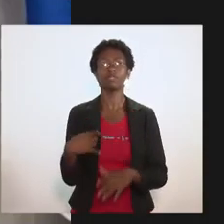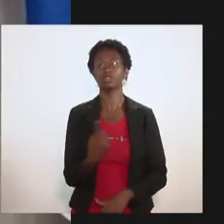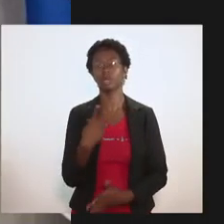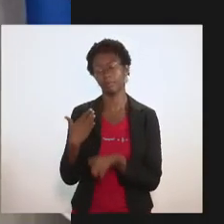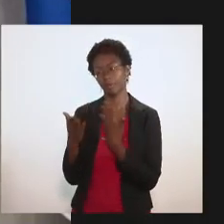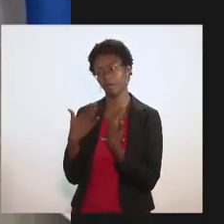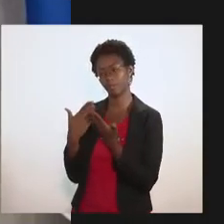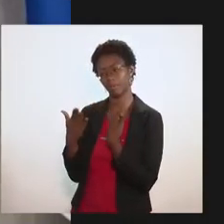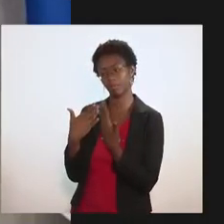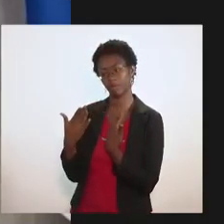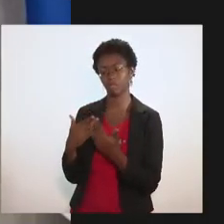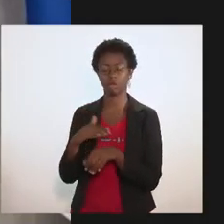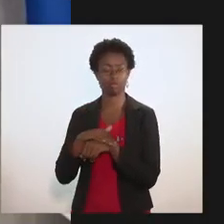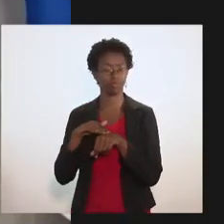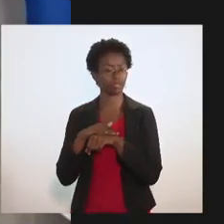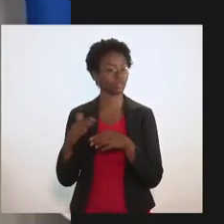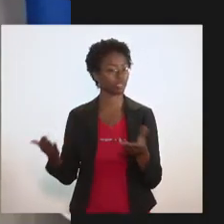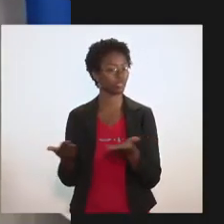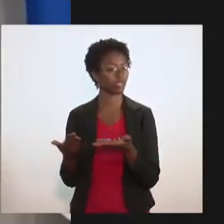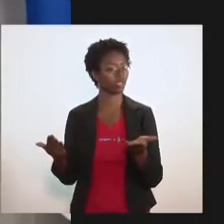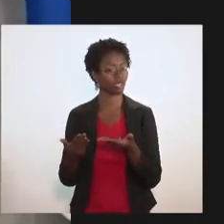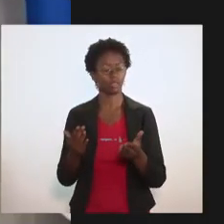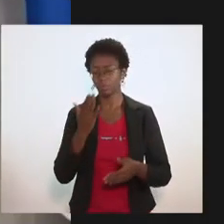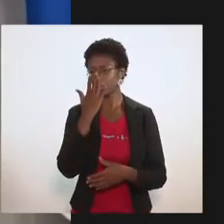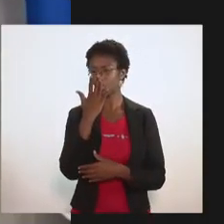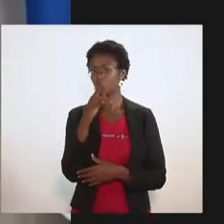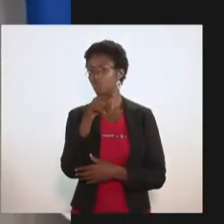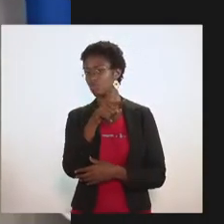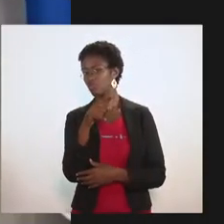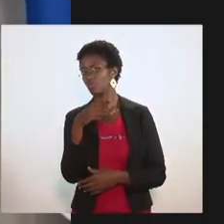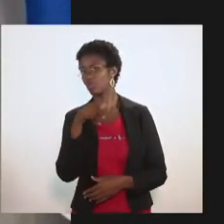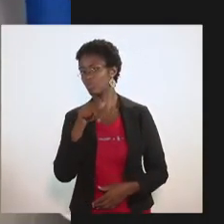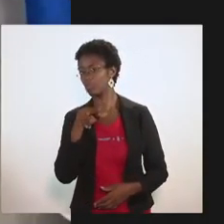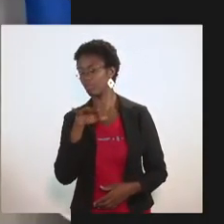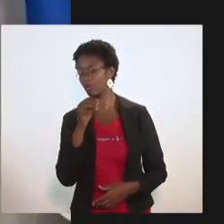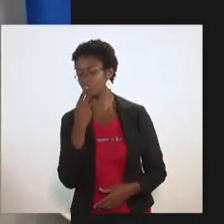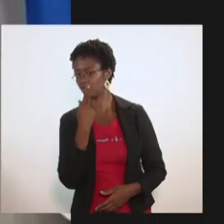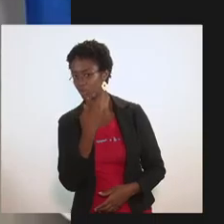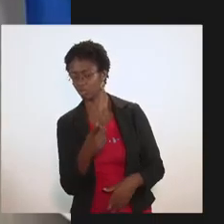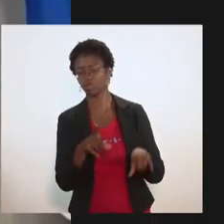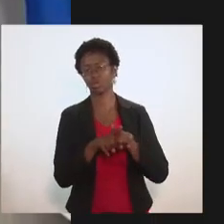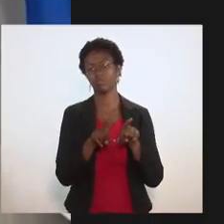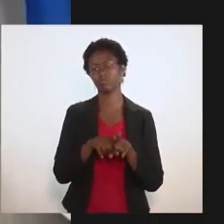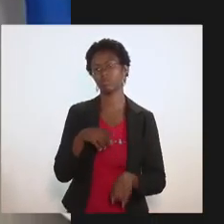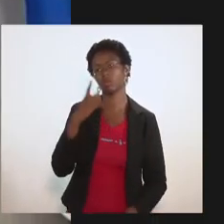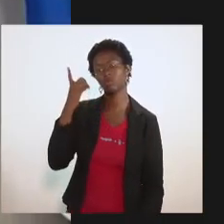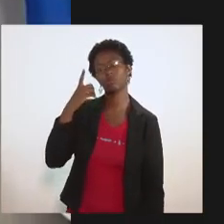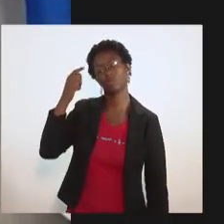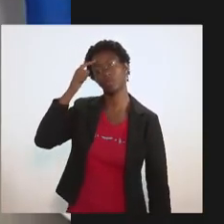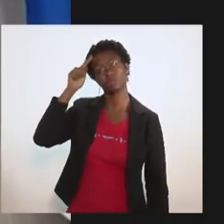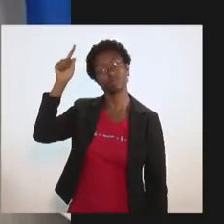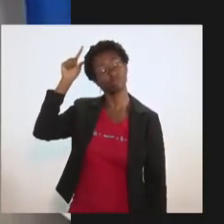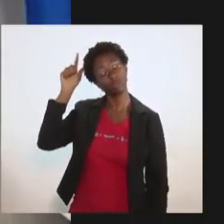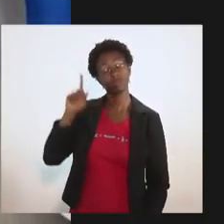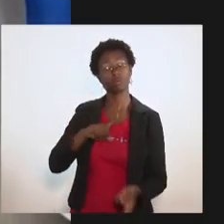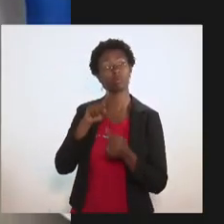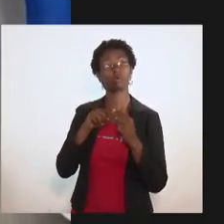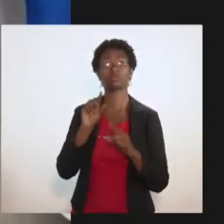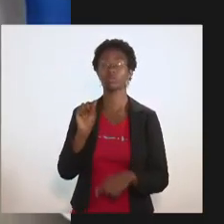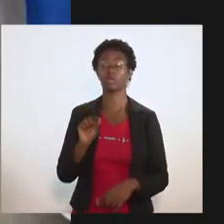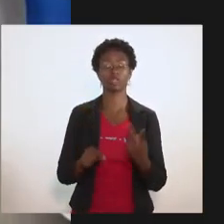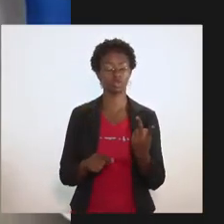conhecem bem, que é o meu assessor de plenário aí, meu amigo, que é filósofo, advogado e, sobretudo,